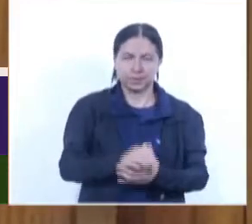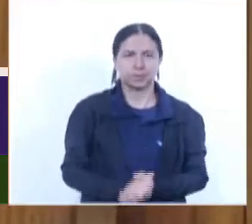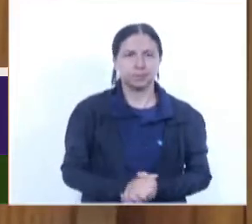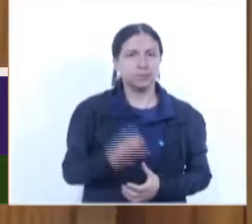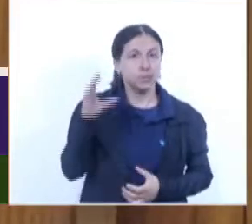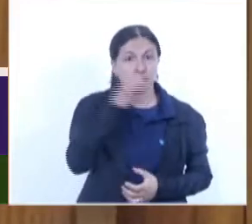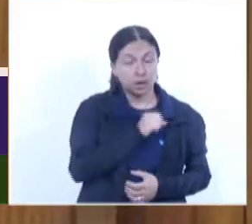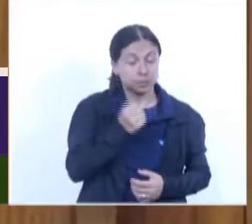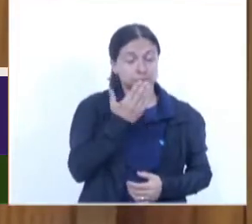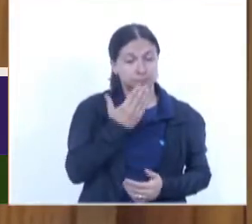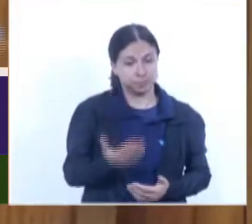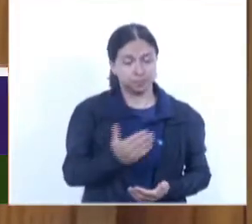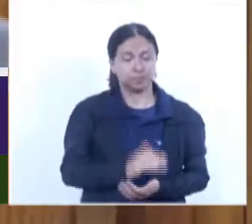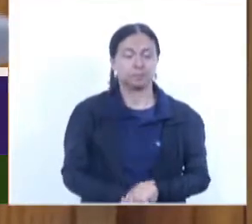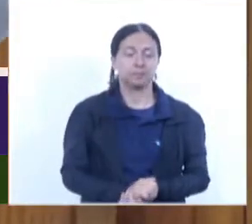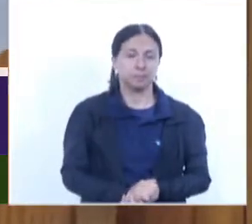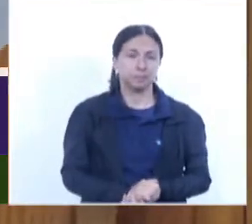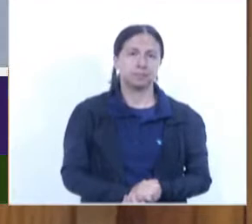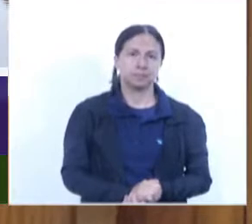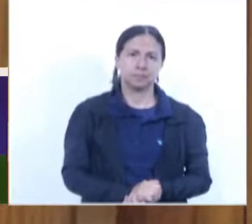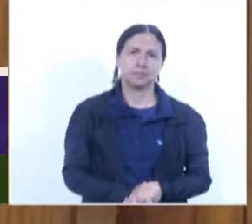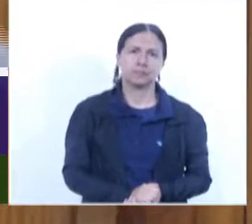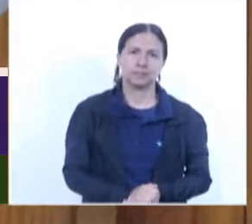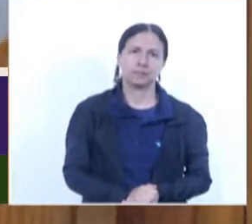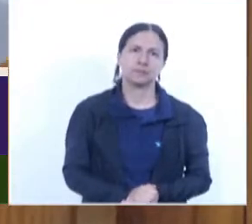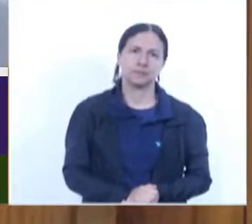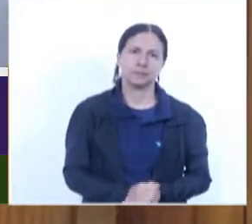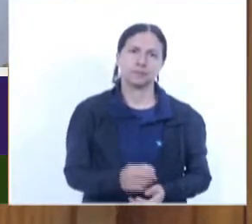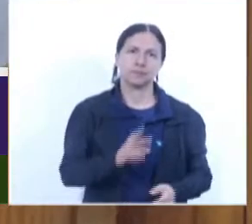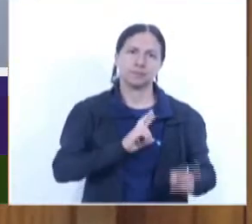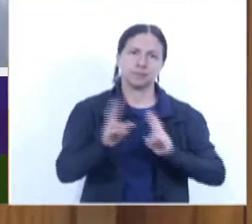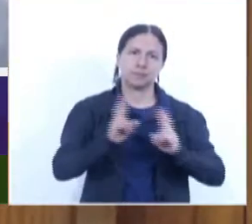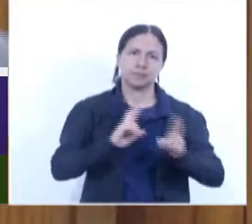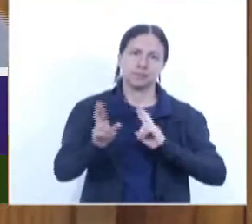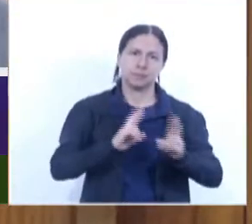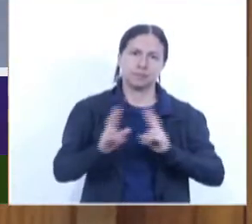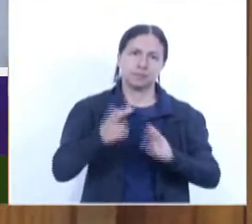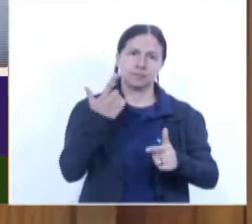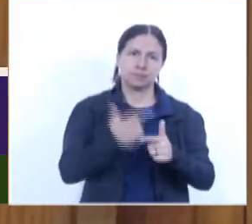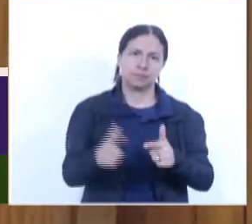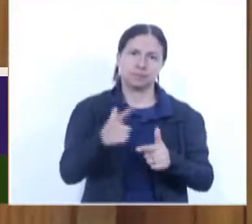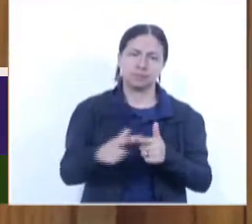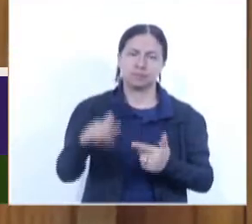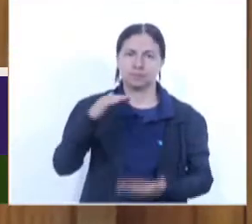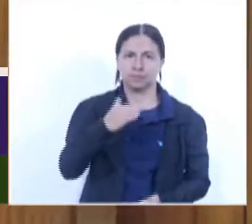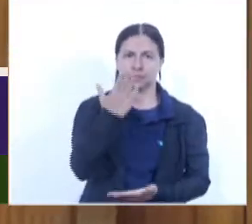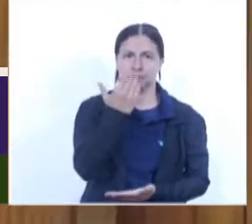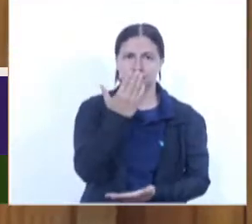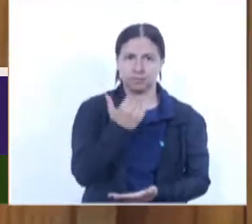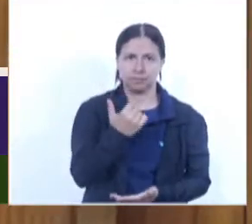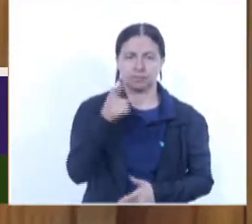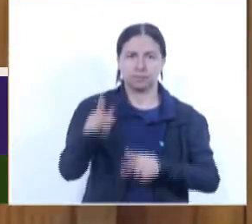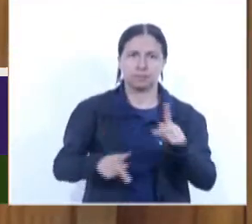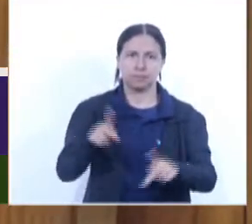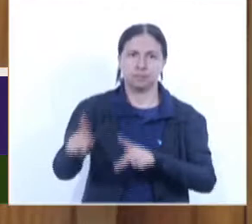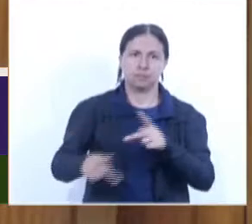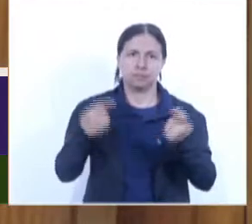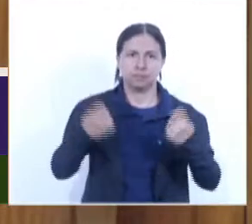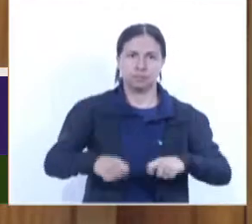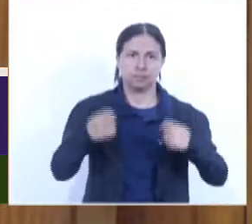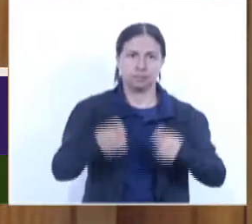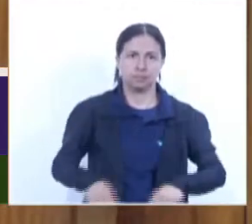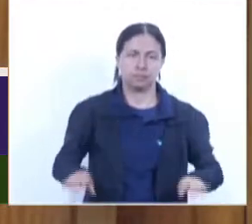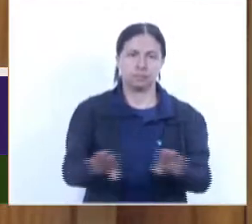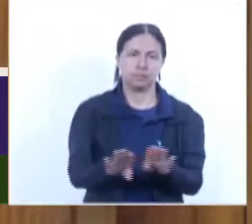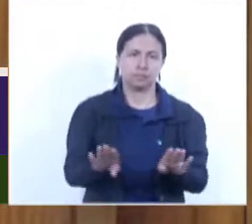urgência né gente o que possa solucionar essa questão do propão porque a população precisa quero encaminhar aqui